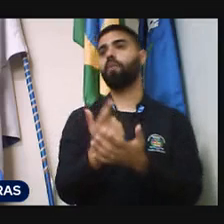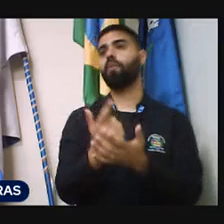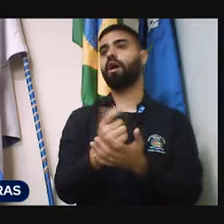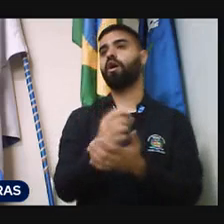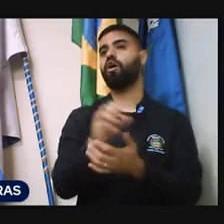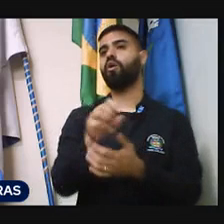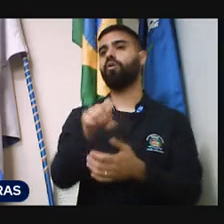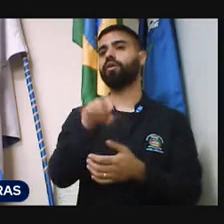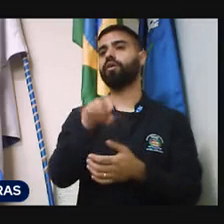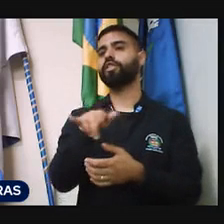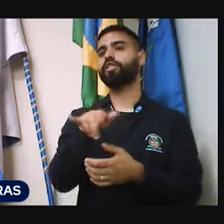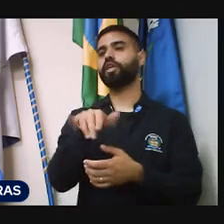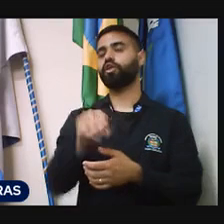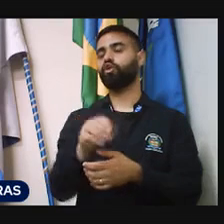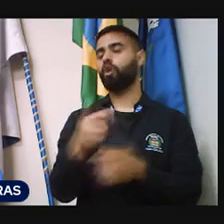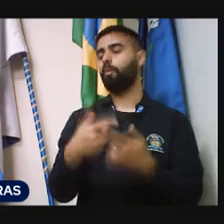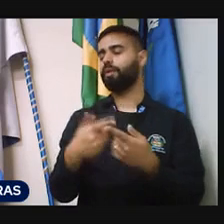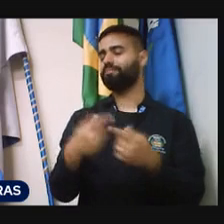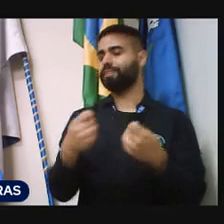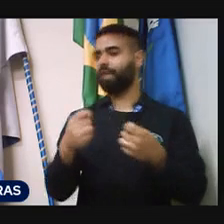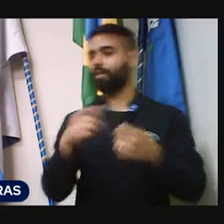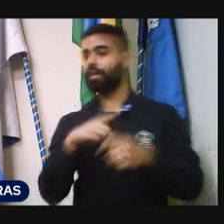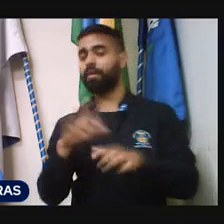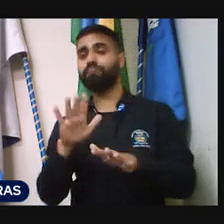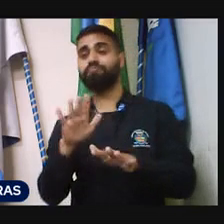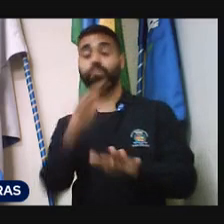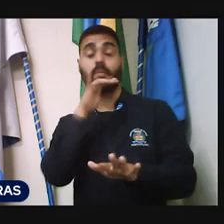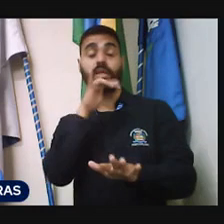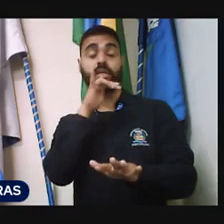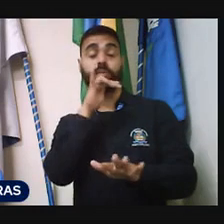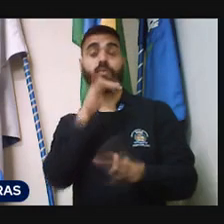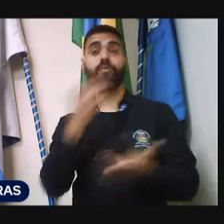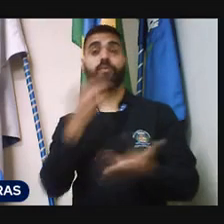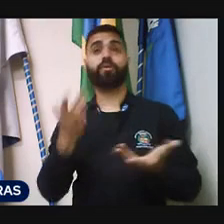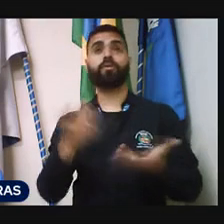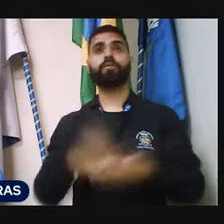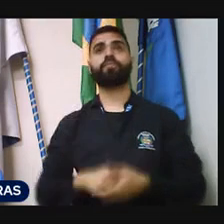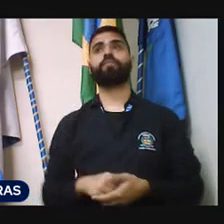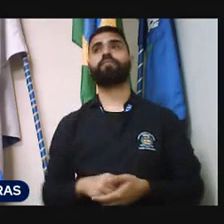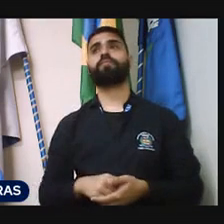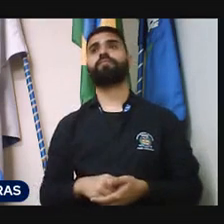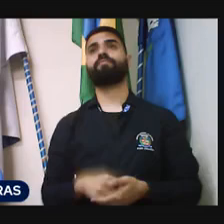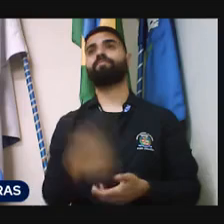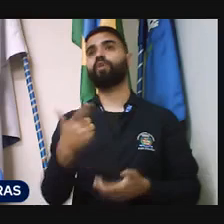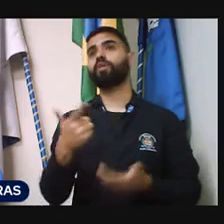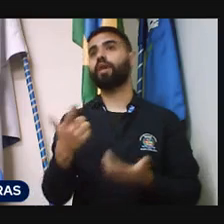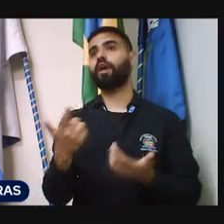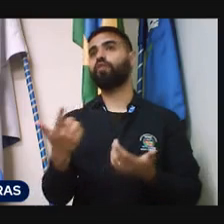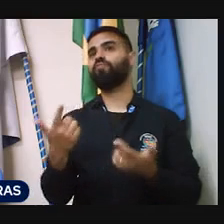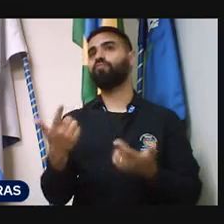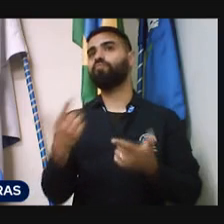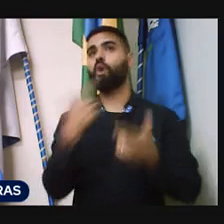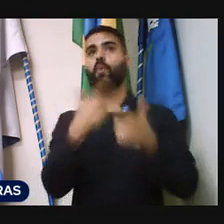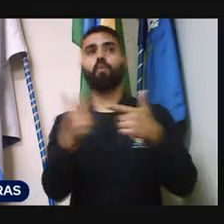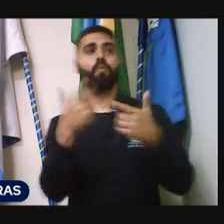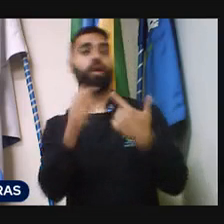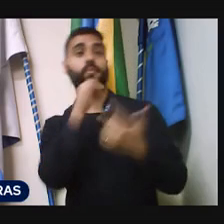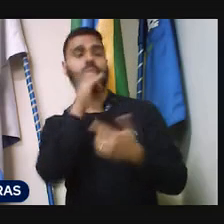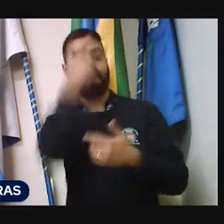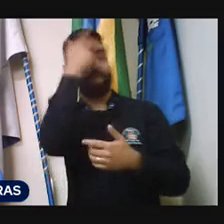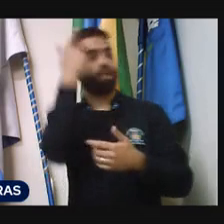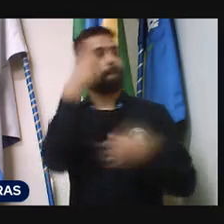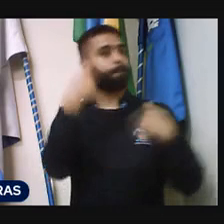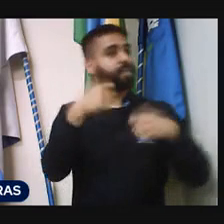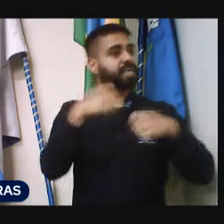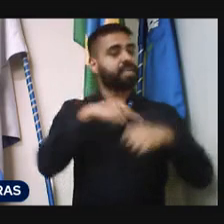tem uma estrutura muito boa para que a gente não tivesse né nenhuma intercorrência um paciente lá